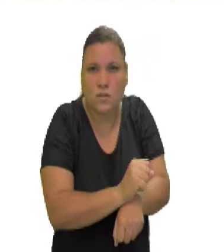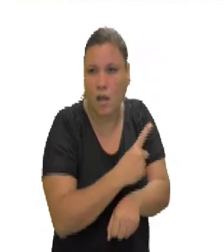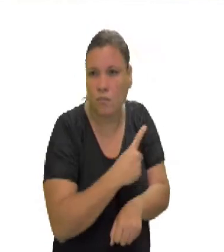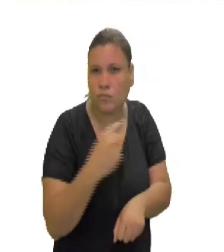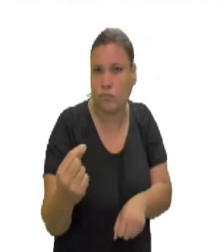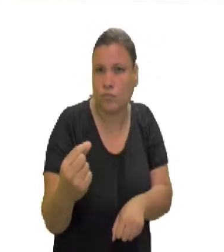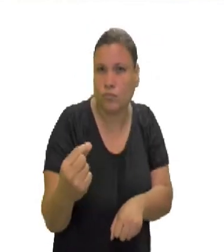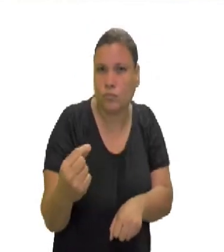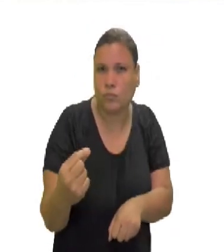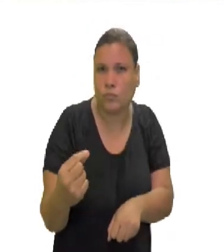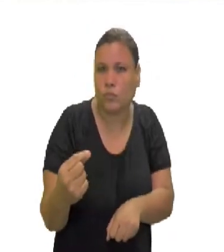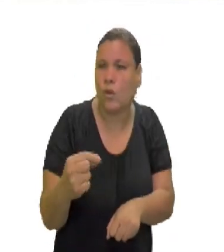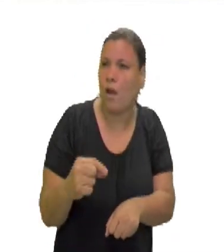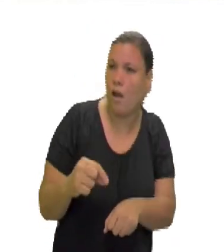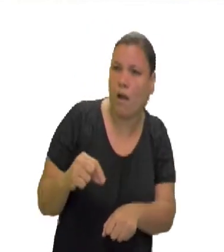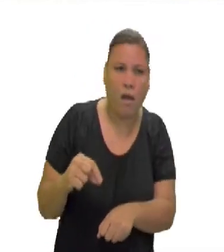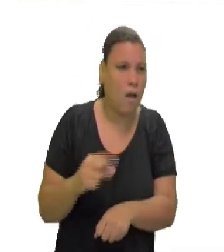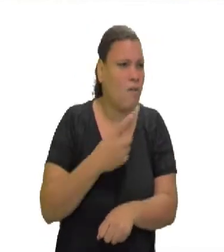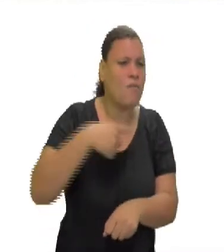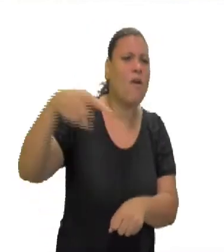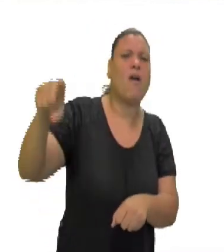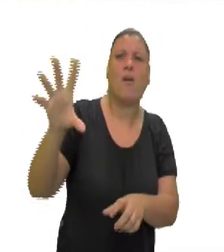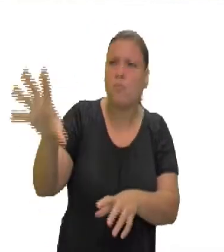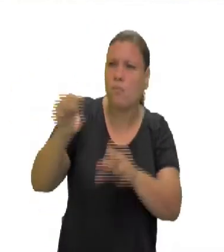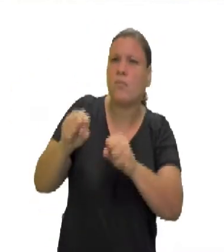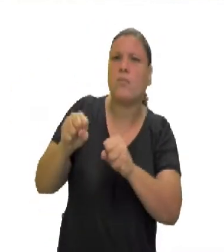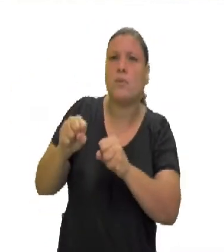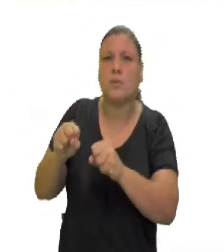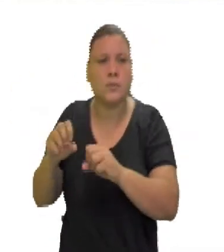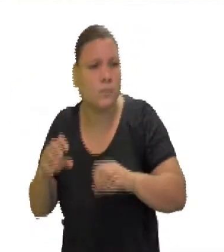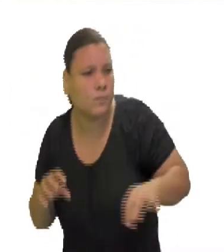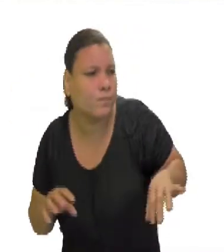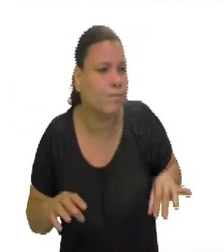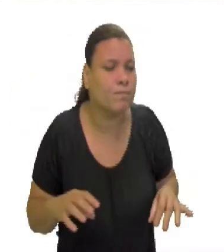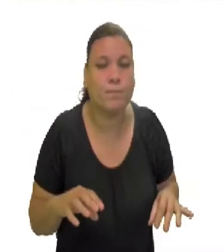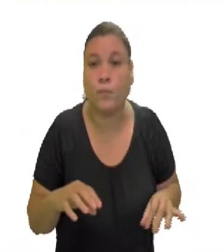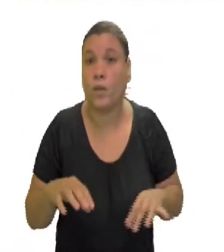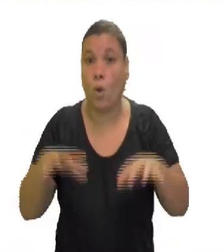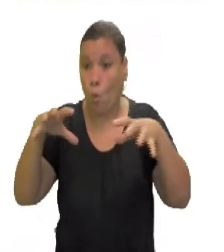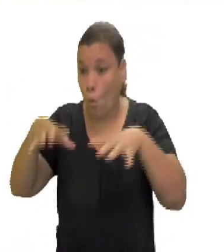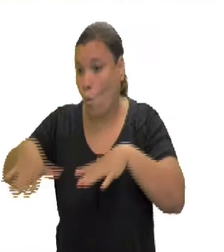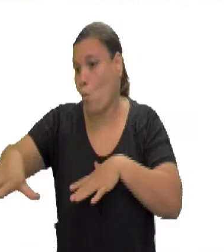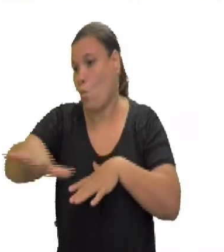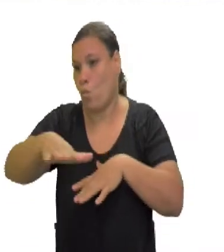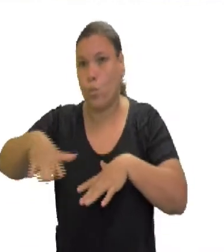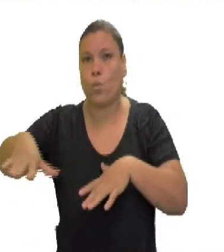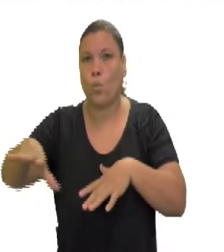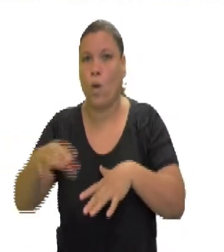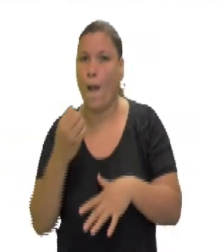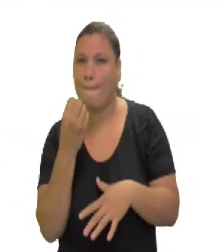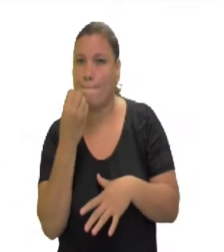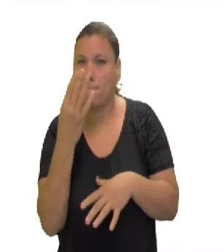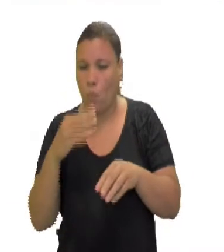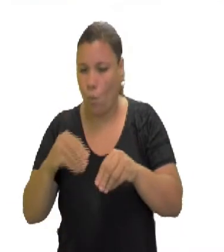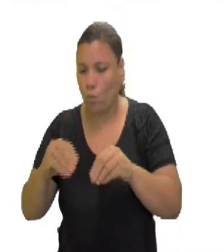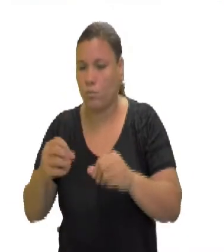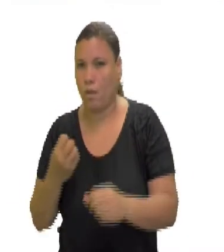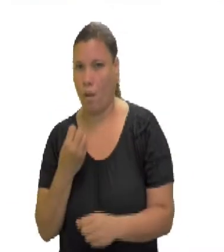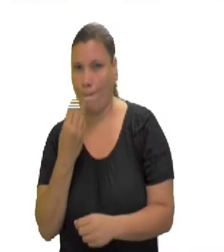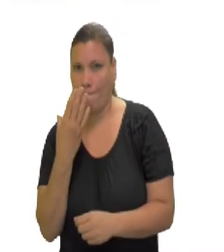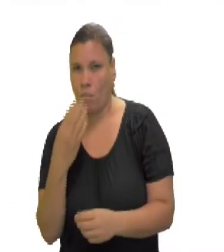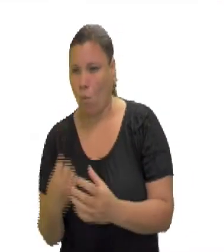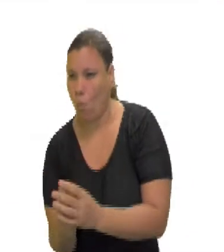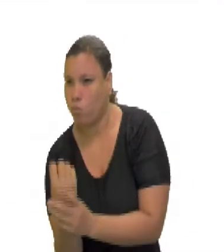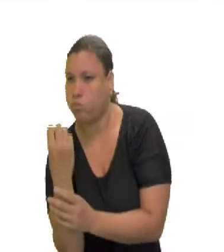de terras novas, de lugares bons para plantação. Então, os bandeirantes fazendo essas viagens,